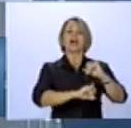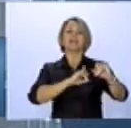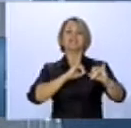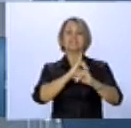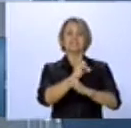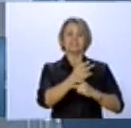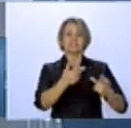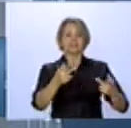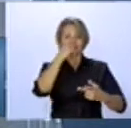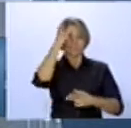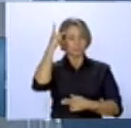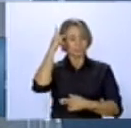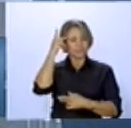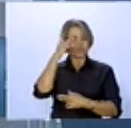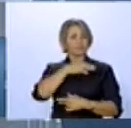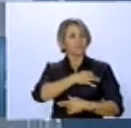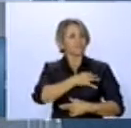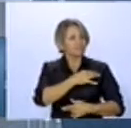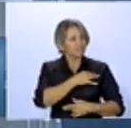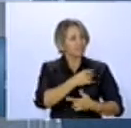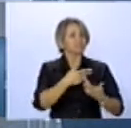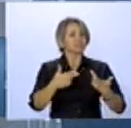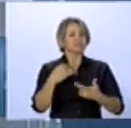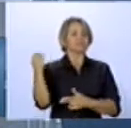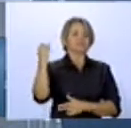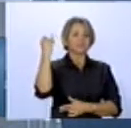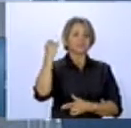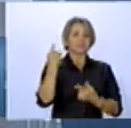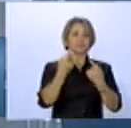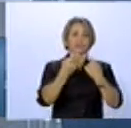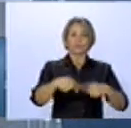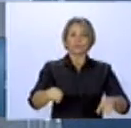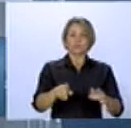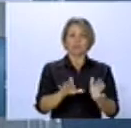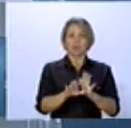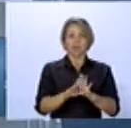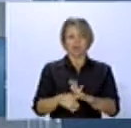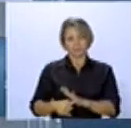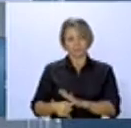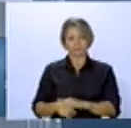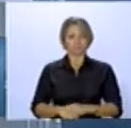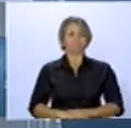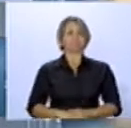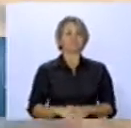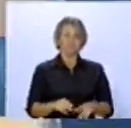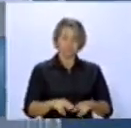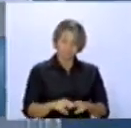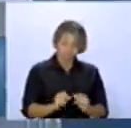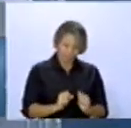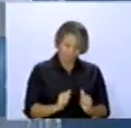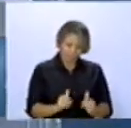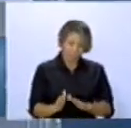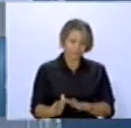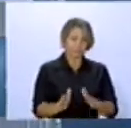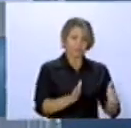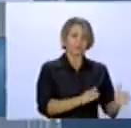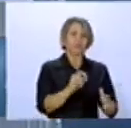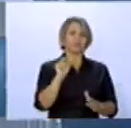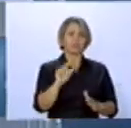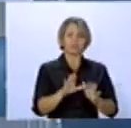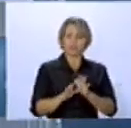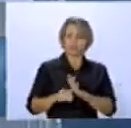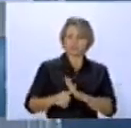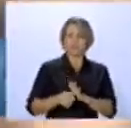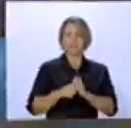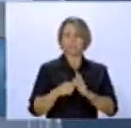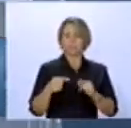ferramentas Poderosas e concretas contra corrupção pois bem senhores e o que é corrupção tem a ver